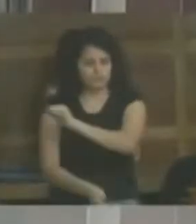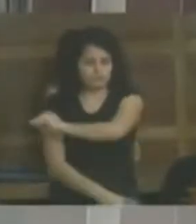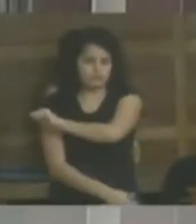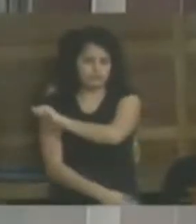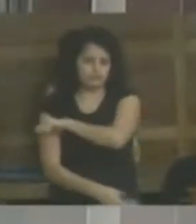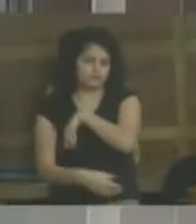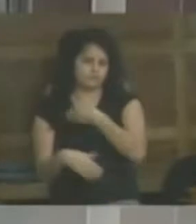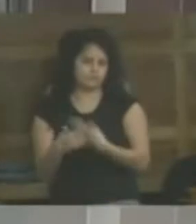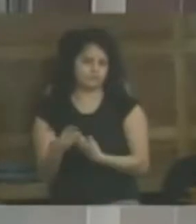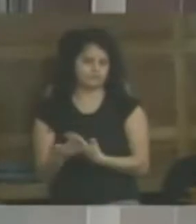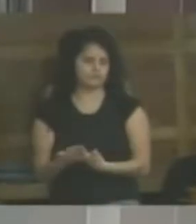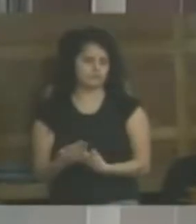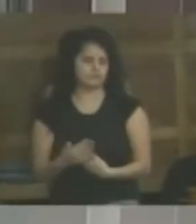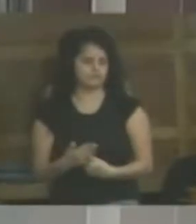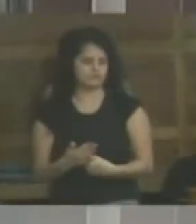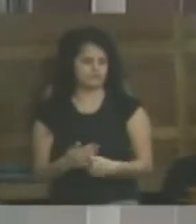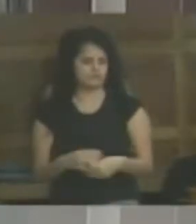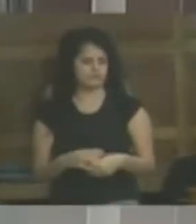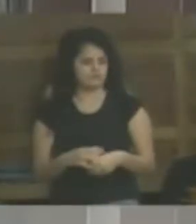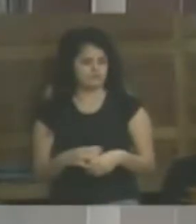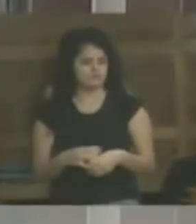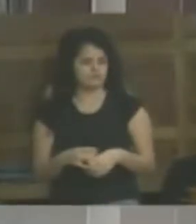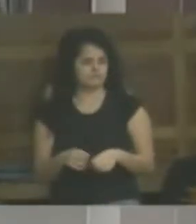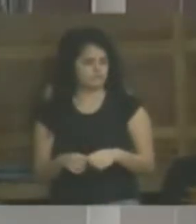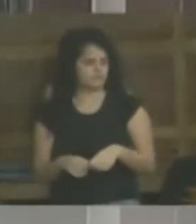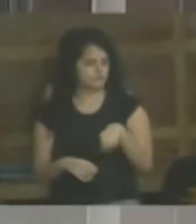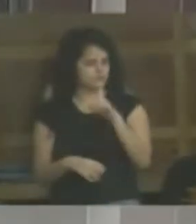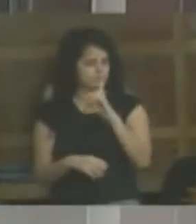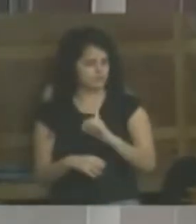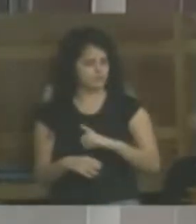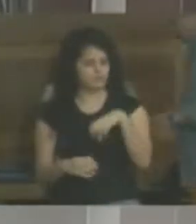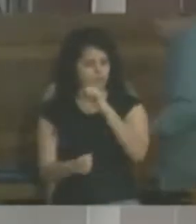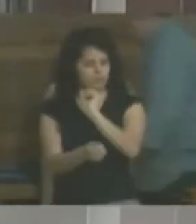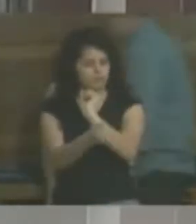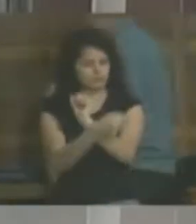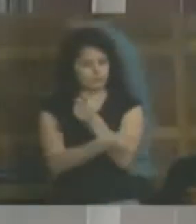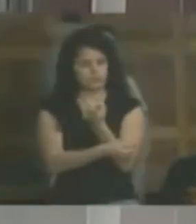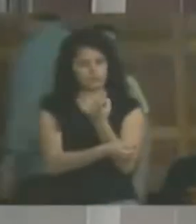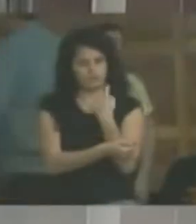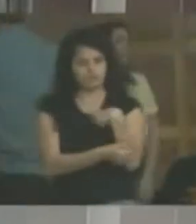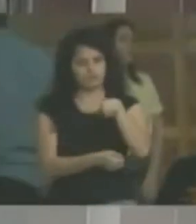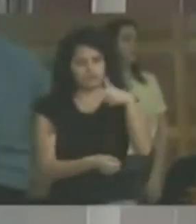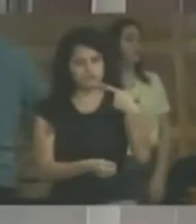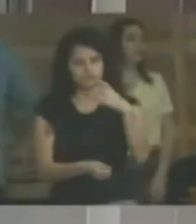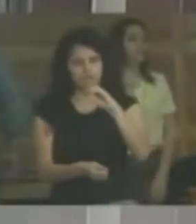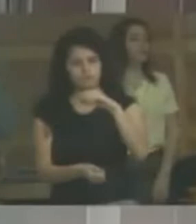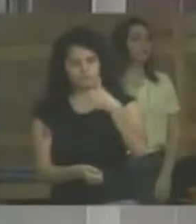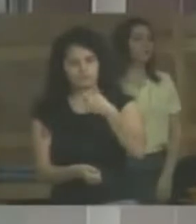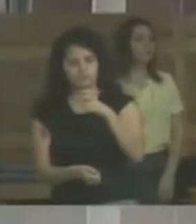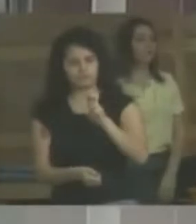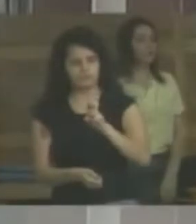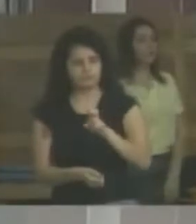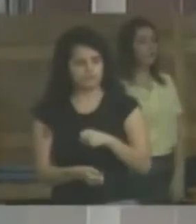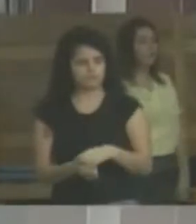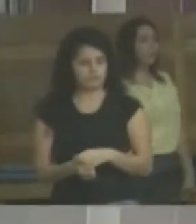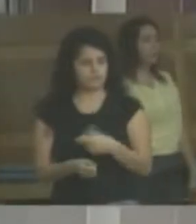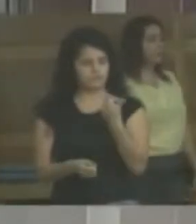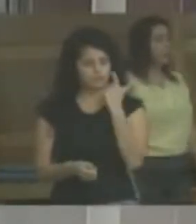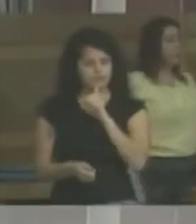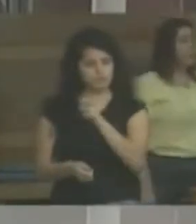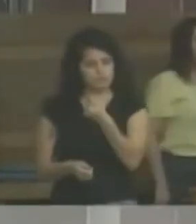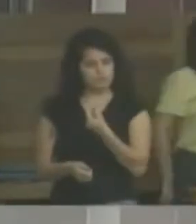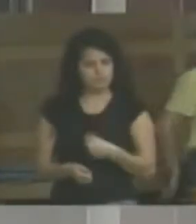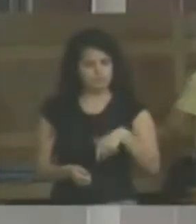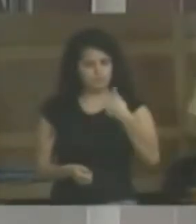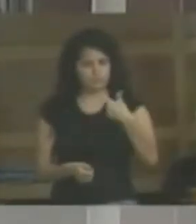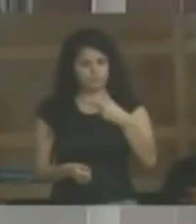Pires, né, um colégio que foi declarado quilombola em 2015, e aí recebeu uma verba em